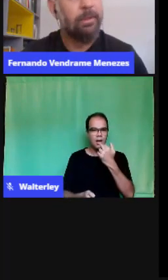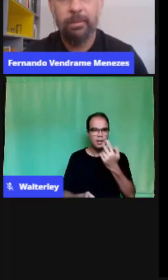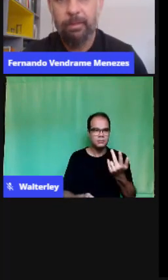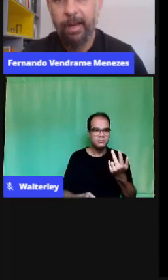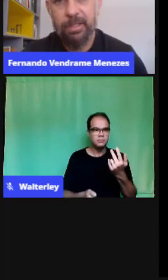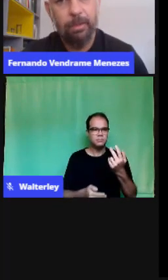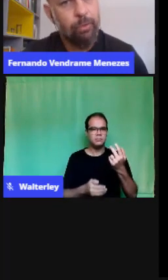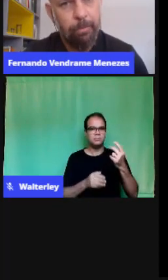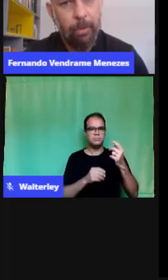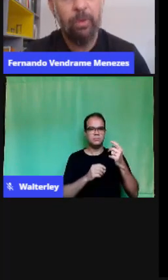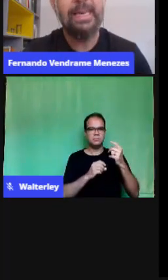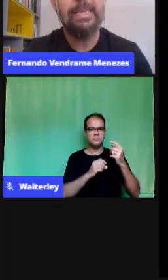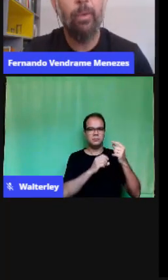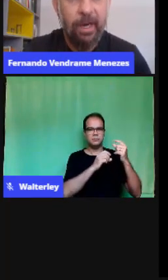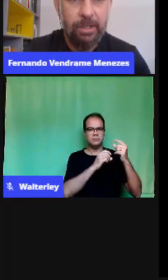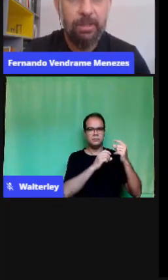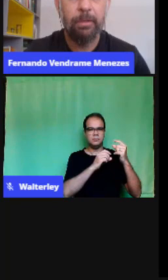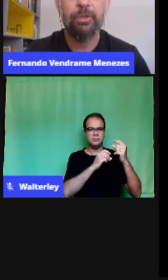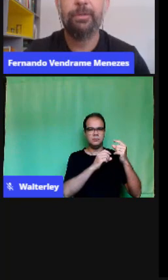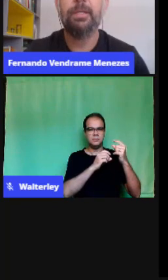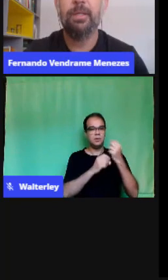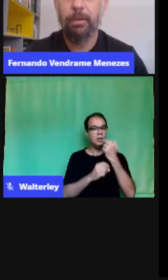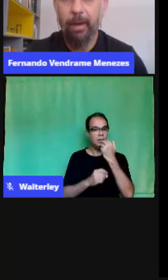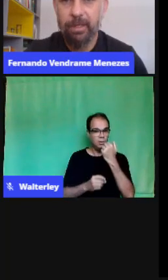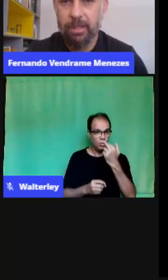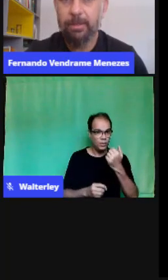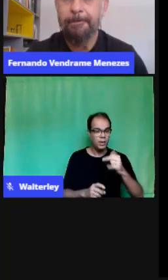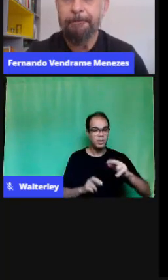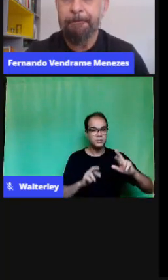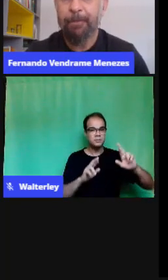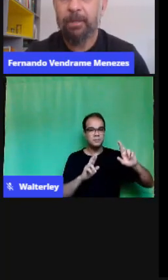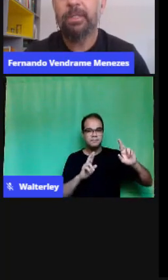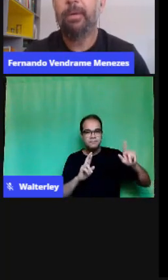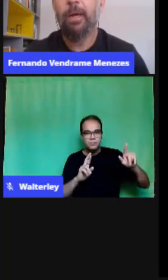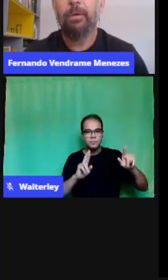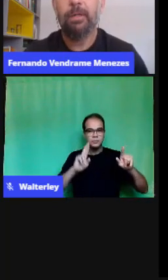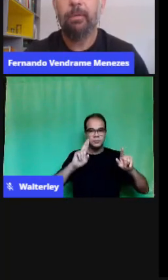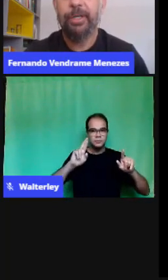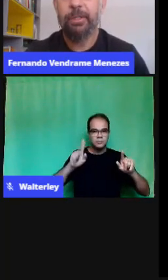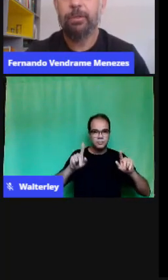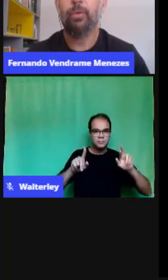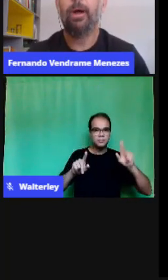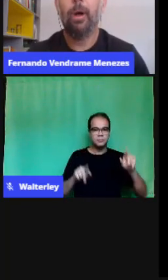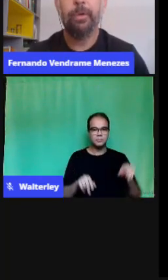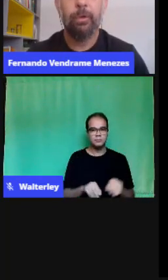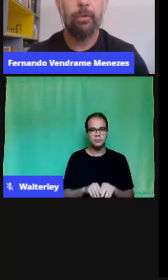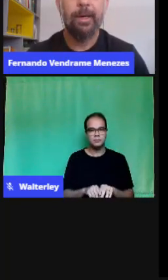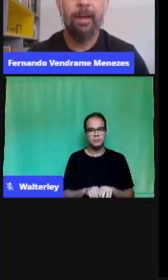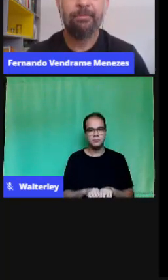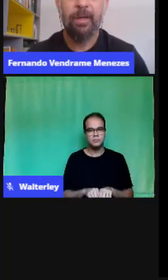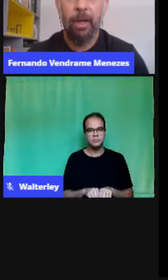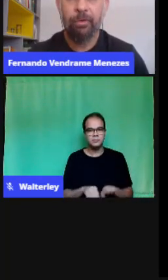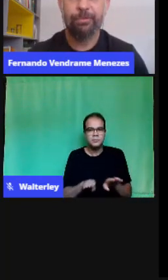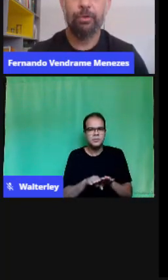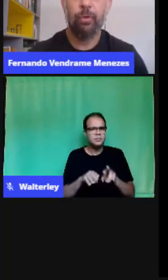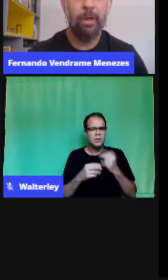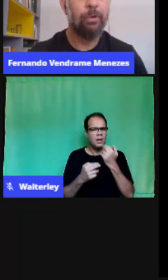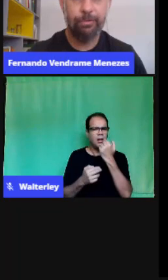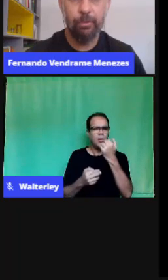com imagens, não, desculpa, com linguagens, né? Com diferentes linguagens. Então, trabalhar com a linguagem textual,